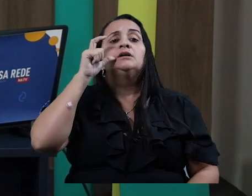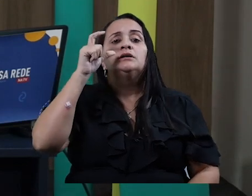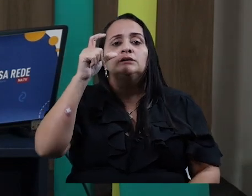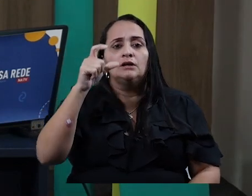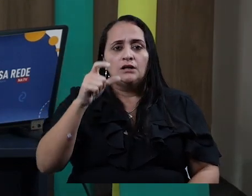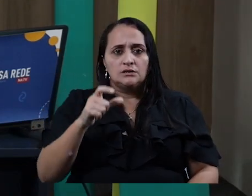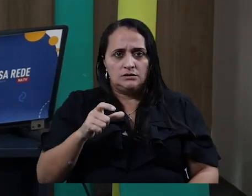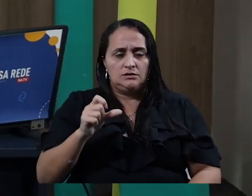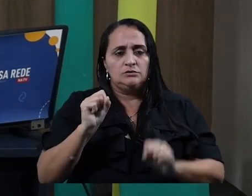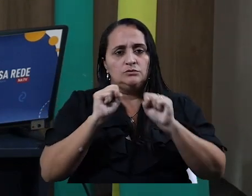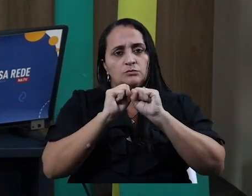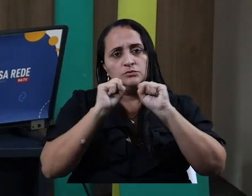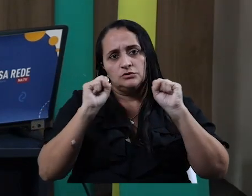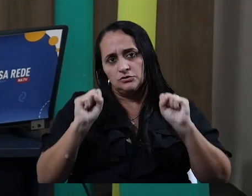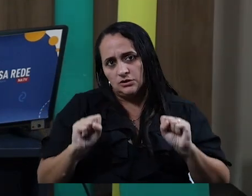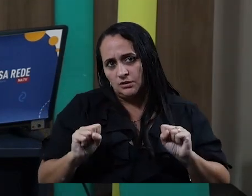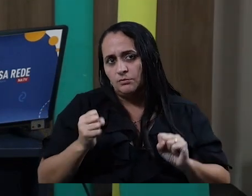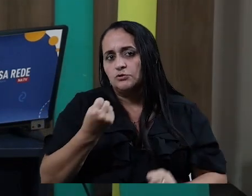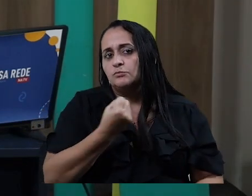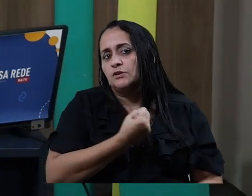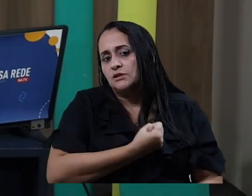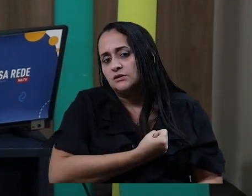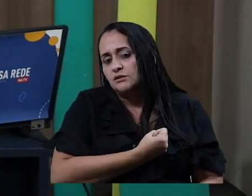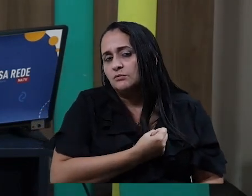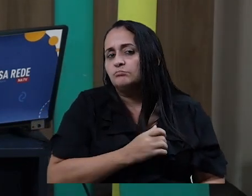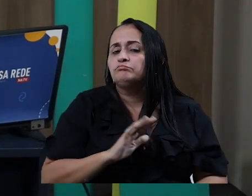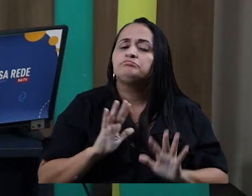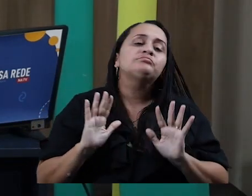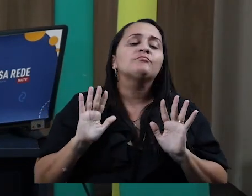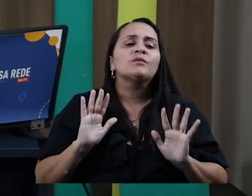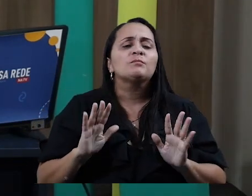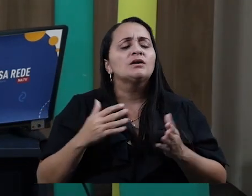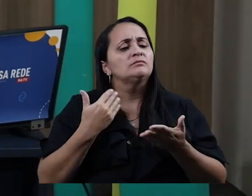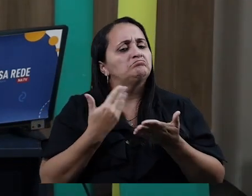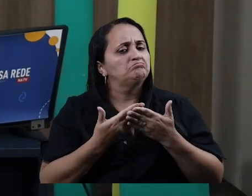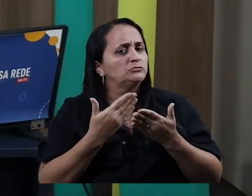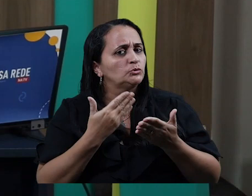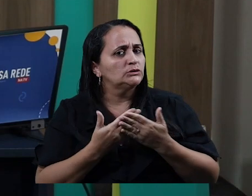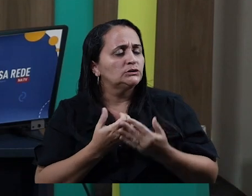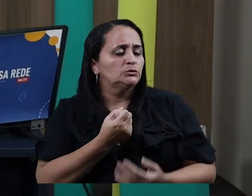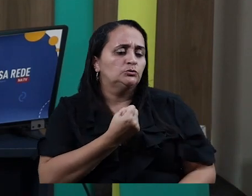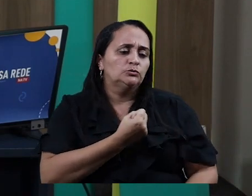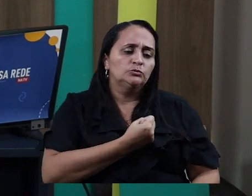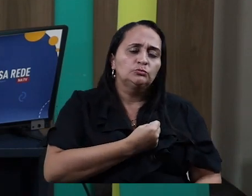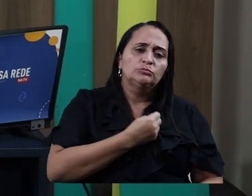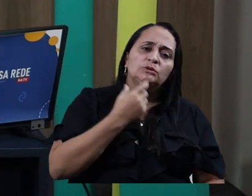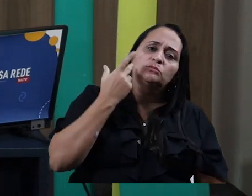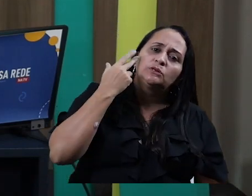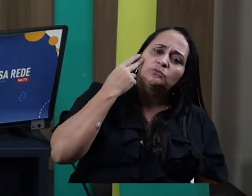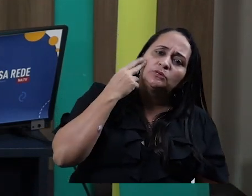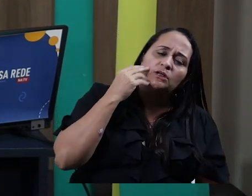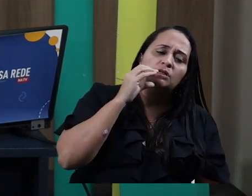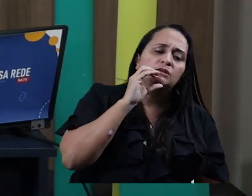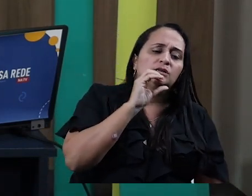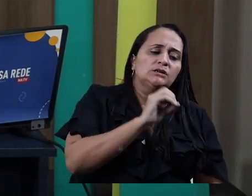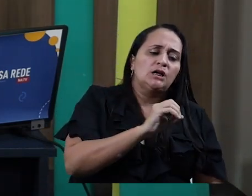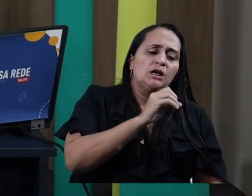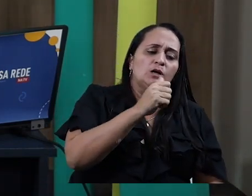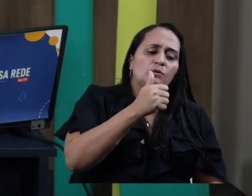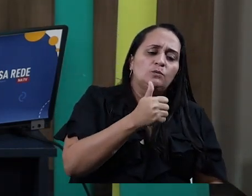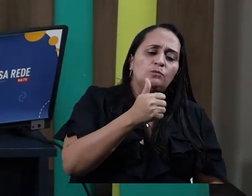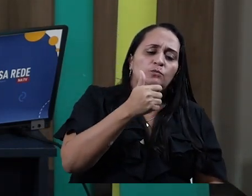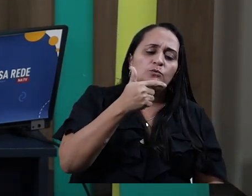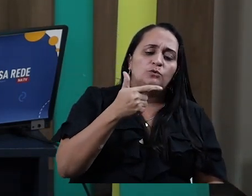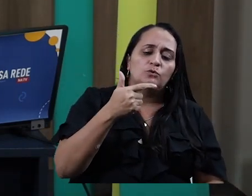sistema de numeração. Só que coisa interessante, a gente está estudando os números naturais, né? E aí é do 0, 1, 2,